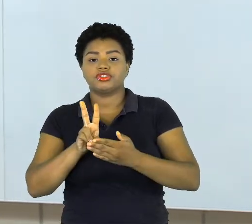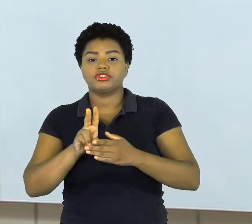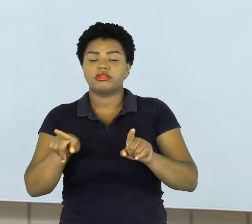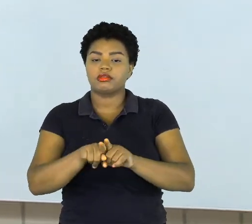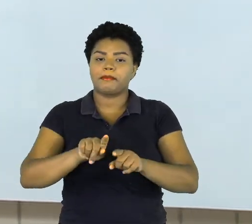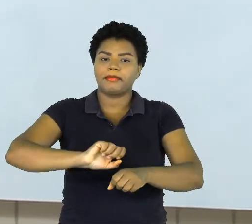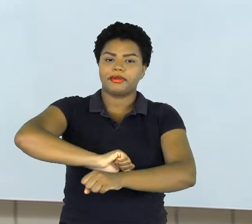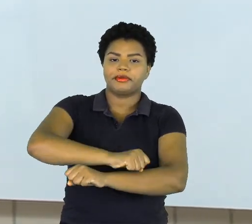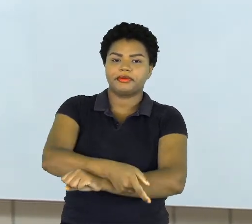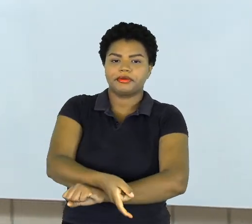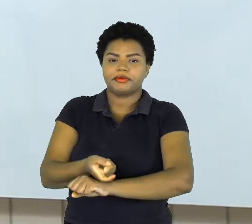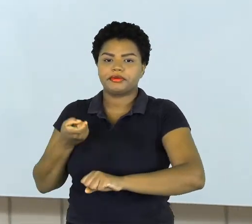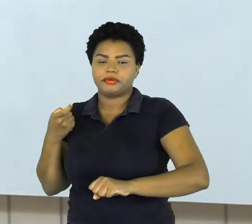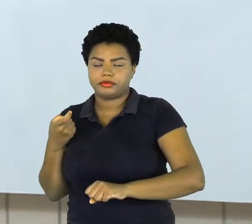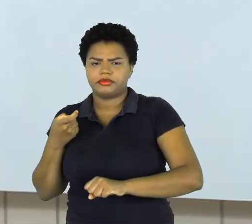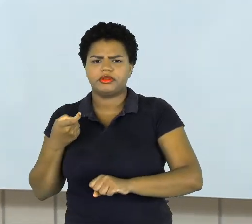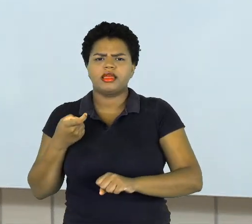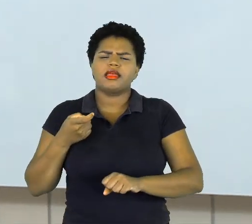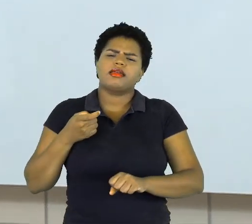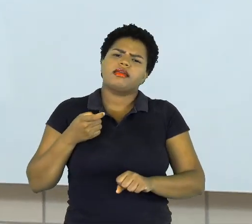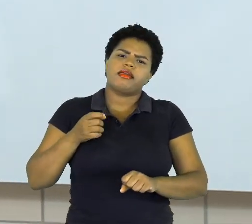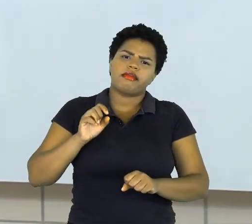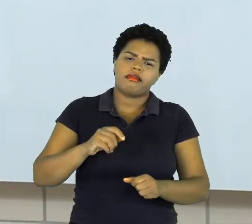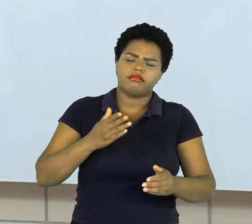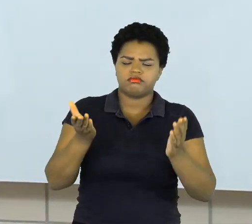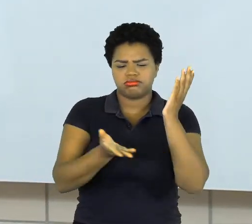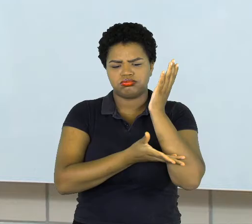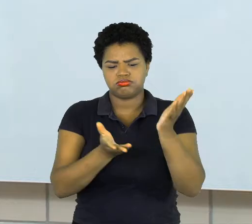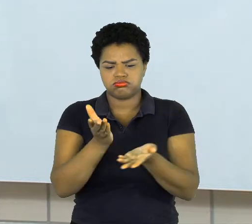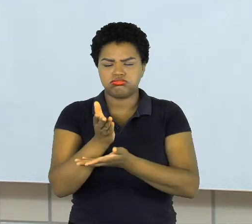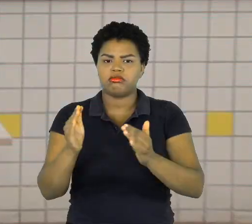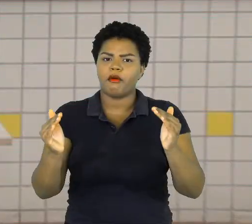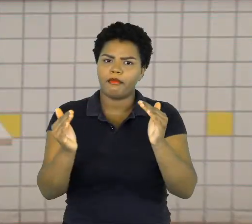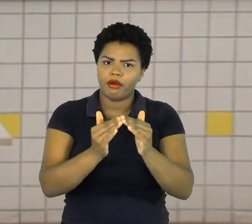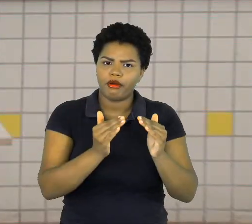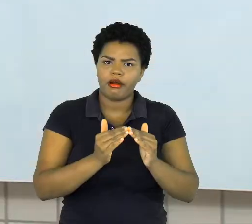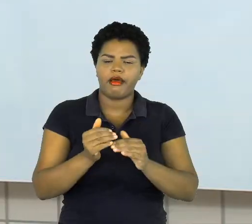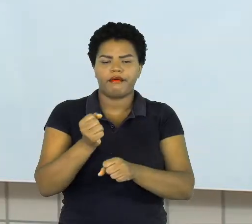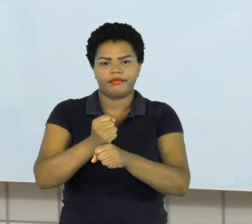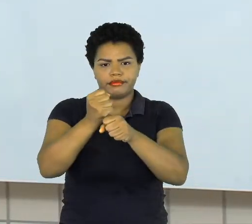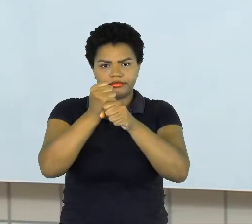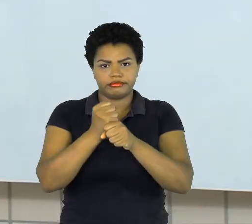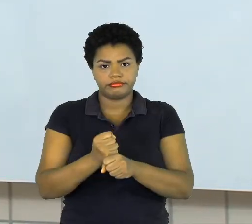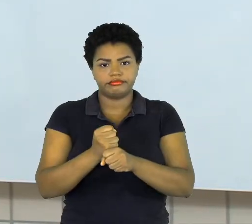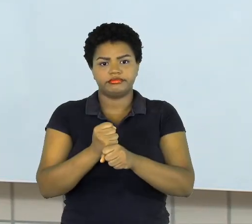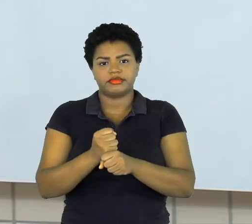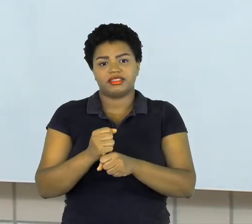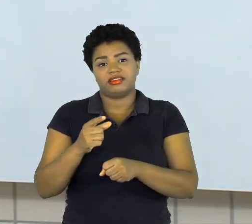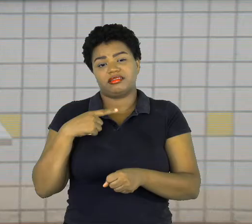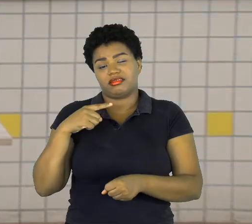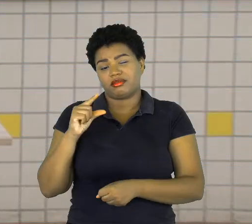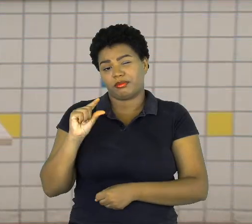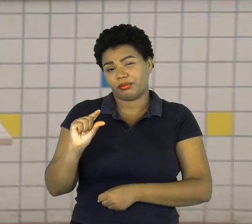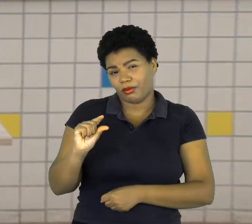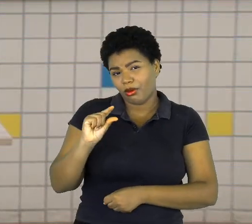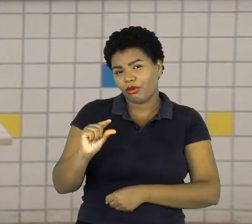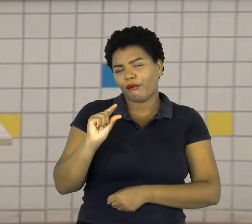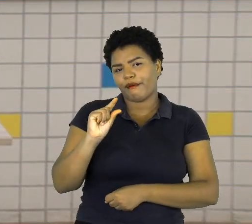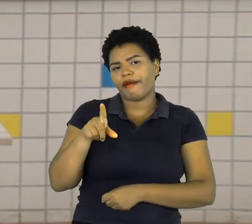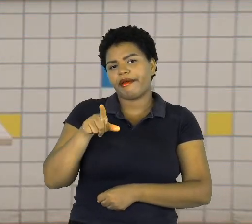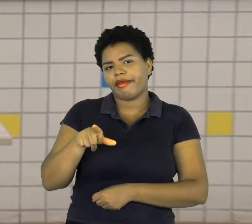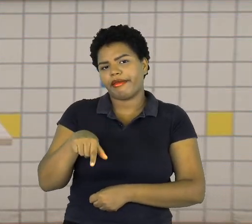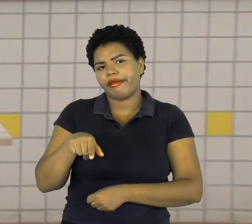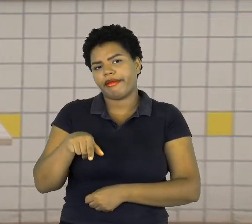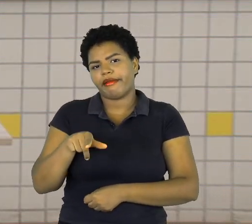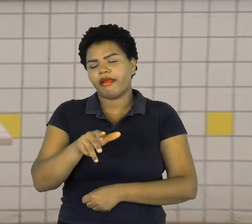de plantar, deles morarem e derrubar para plantar, mas eles derrubam muito pouco e aí elas são consideradas como áreas